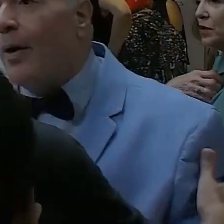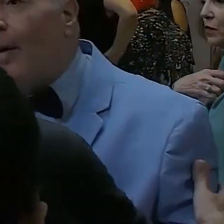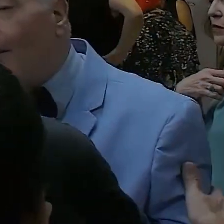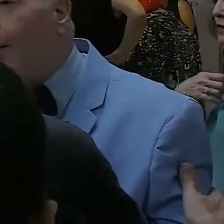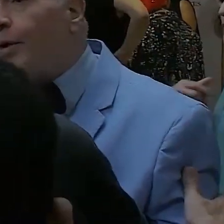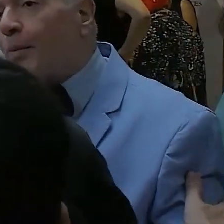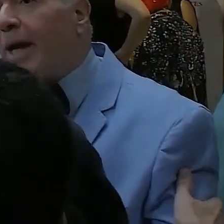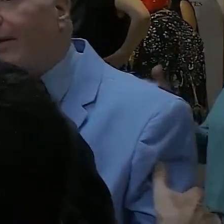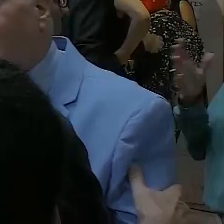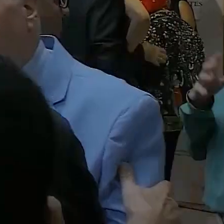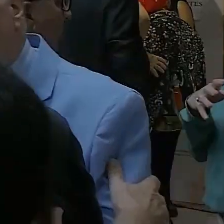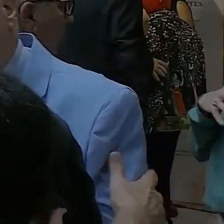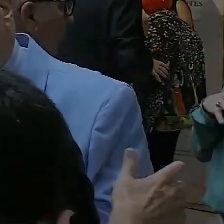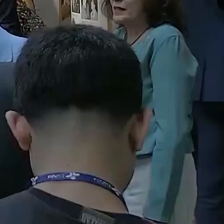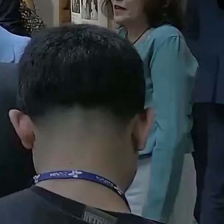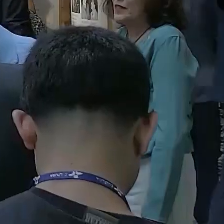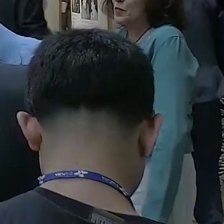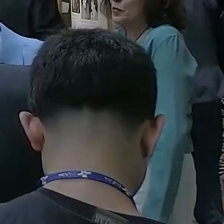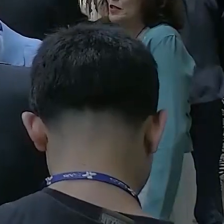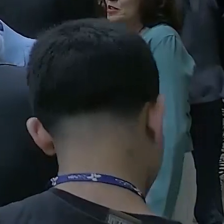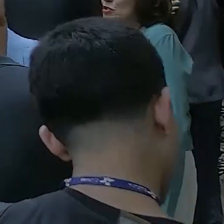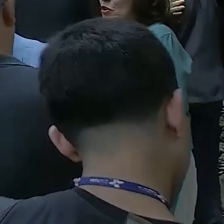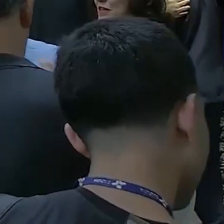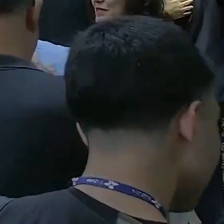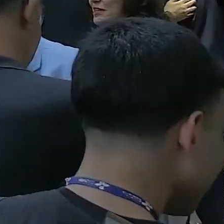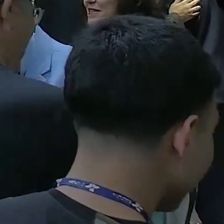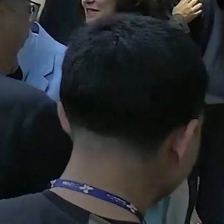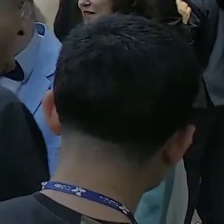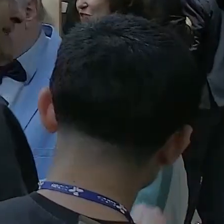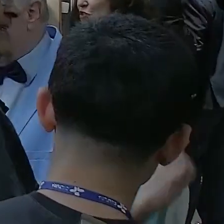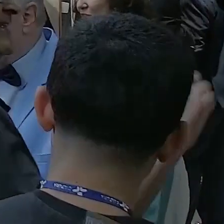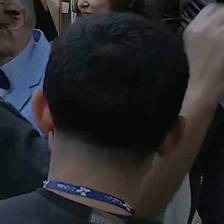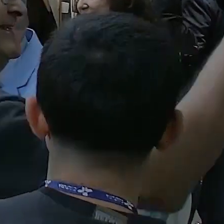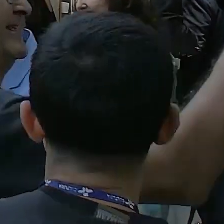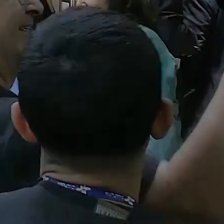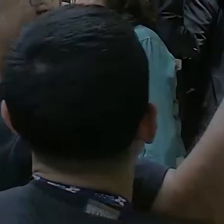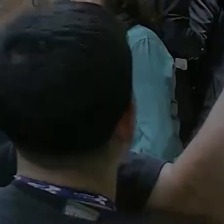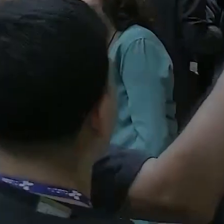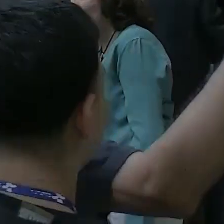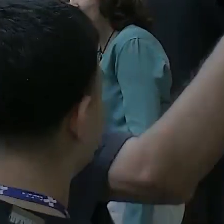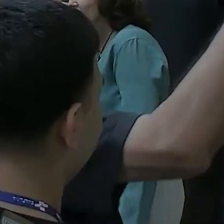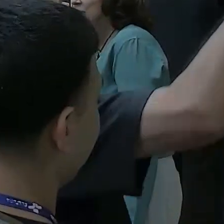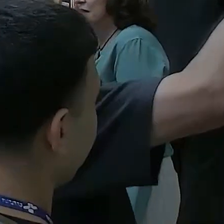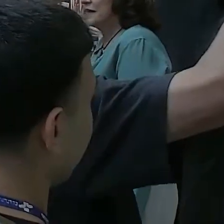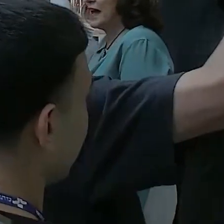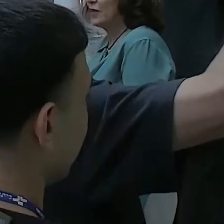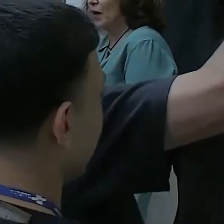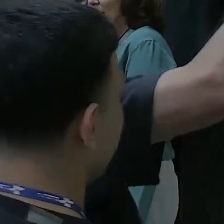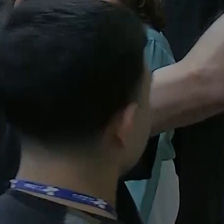letra minúscula. Nome em letra minúscula apenas. Ah, é.